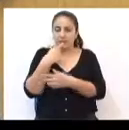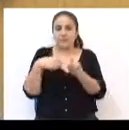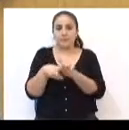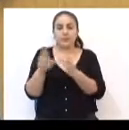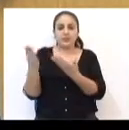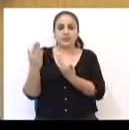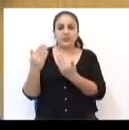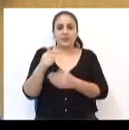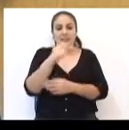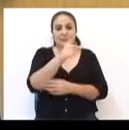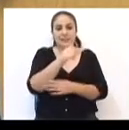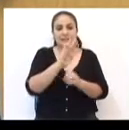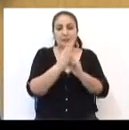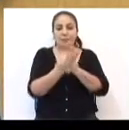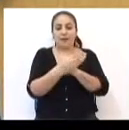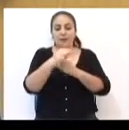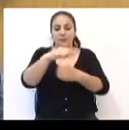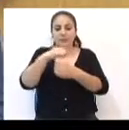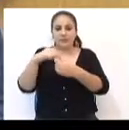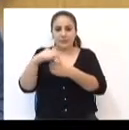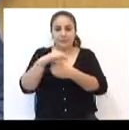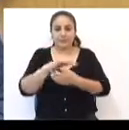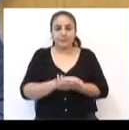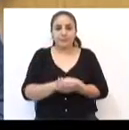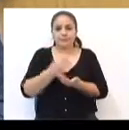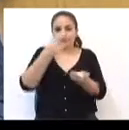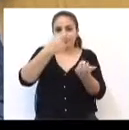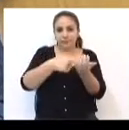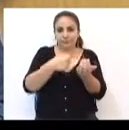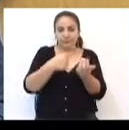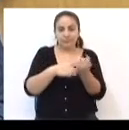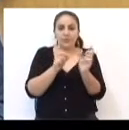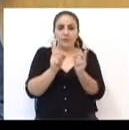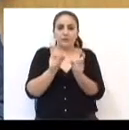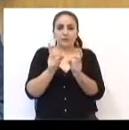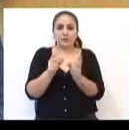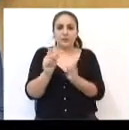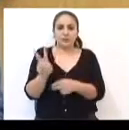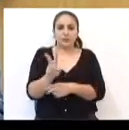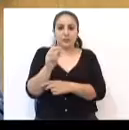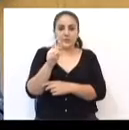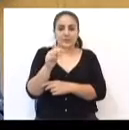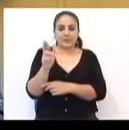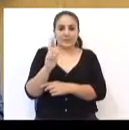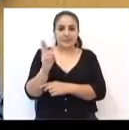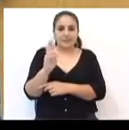de 7 bairros da cidade. O cachorro-quente será vendido ao custo de R$